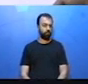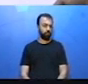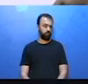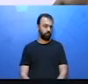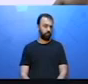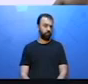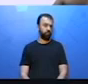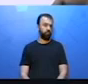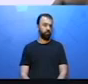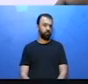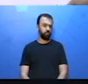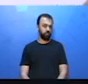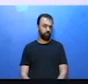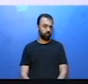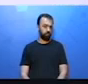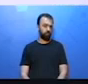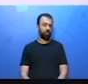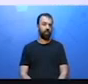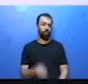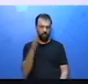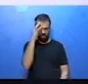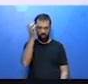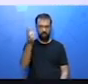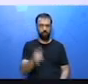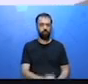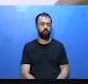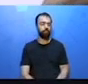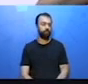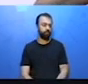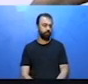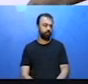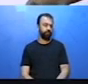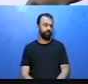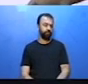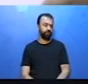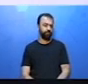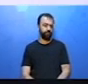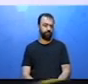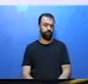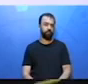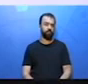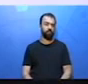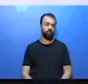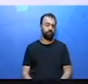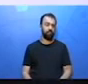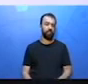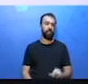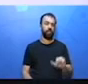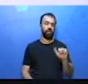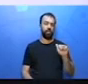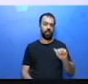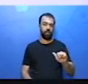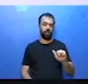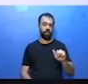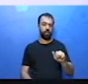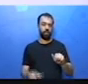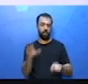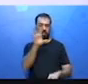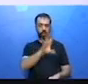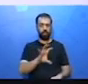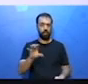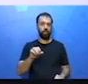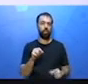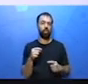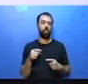para 3, é até melhor, porque não tem vírgula. Sendo assim, a área do jardim é... Temos aqui